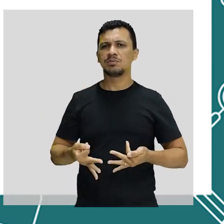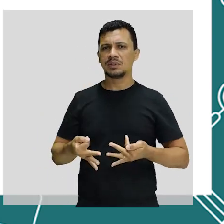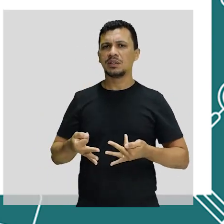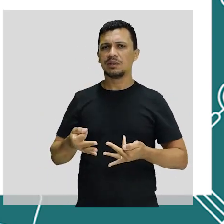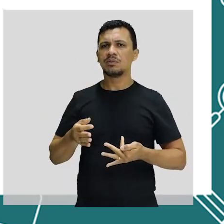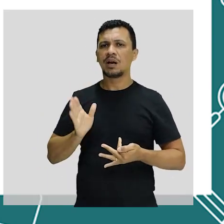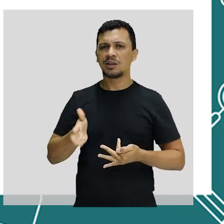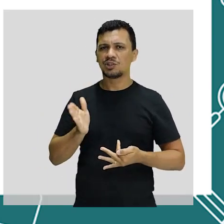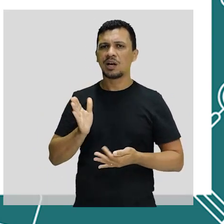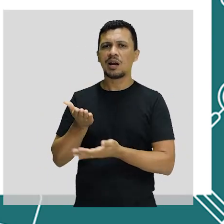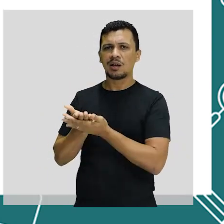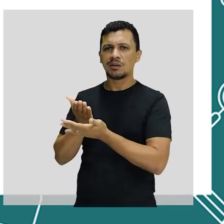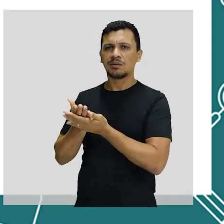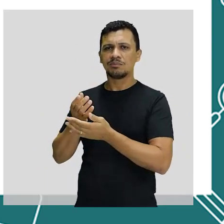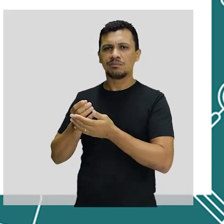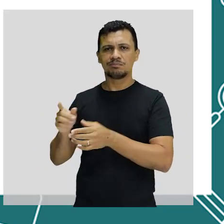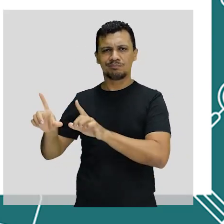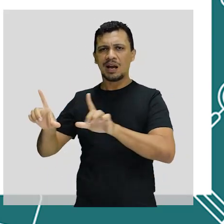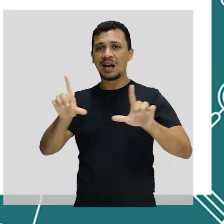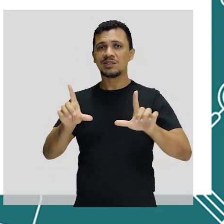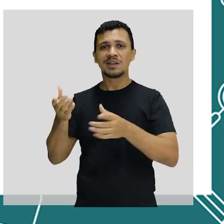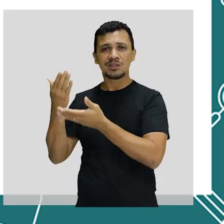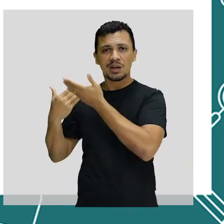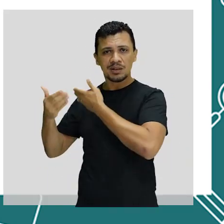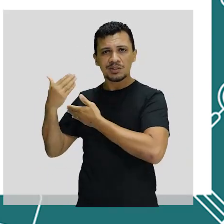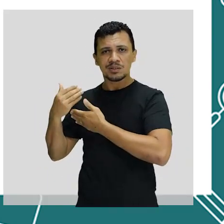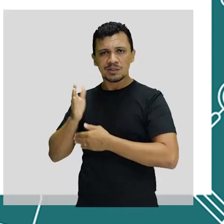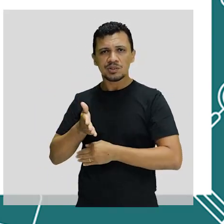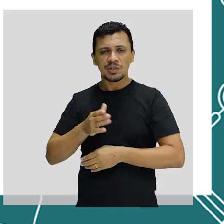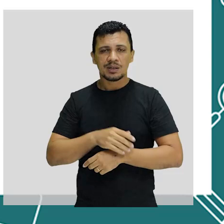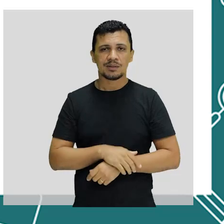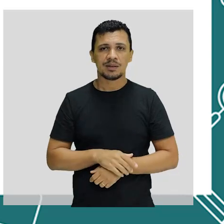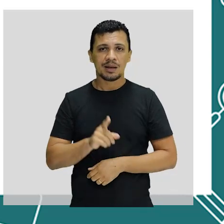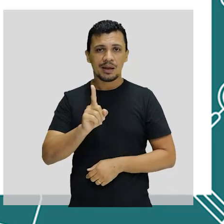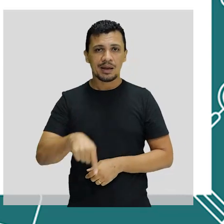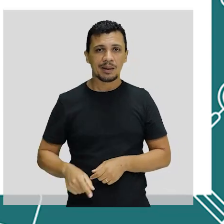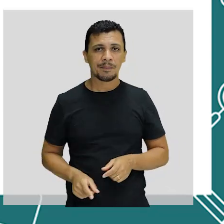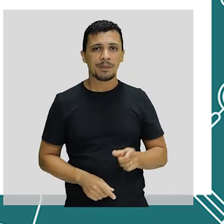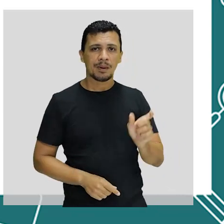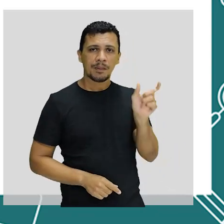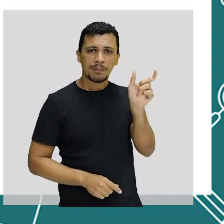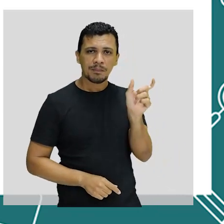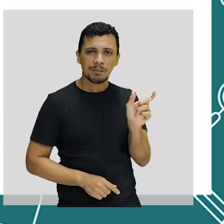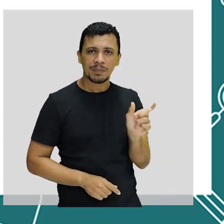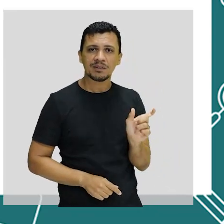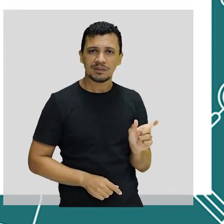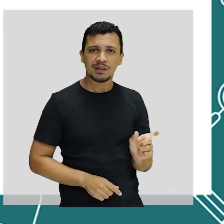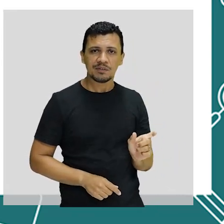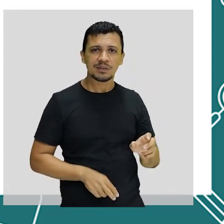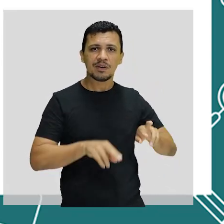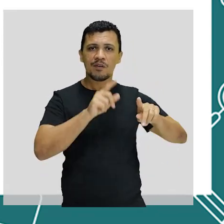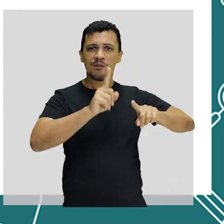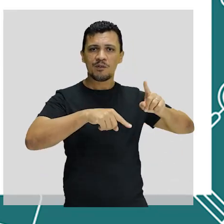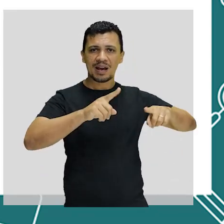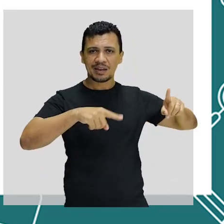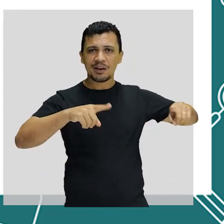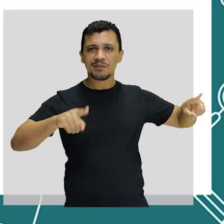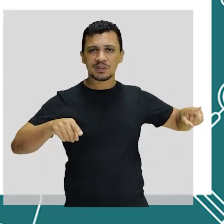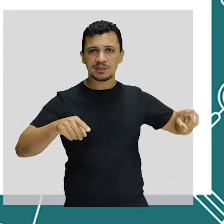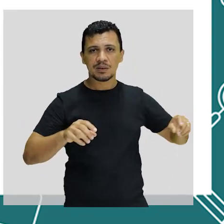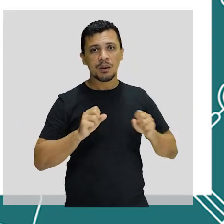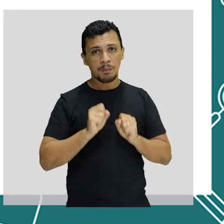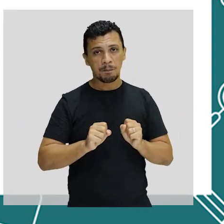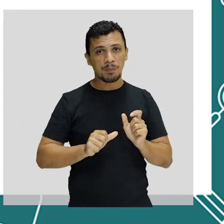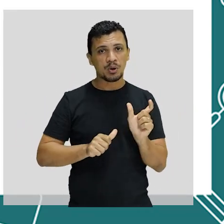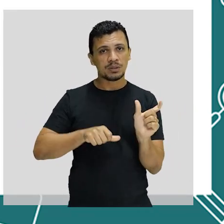no slide anterior, são consideradas classes de palavras variáveis, Por quê? Porque podem sofrer flexões